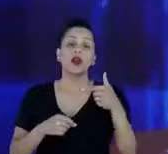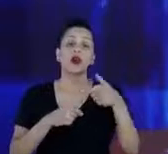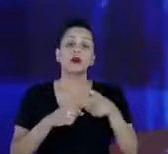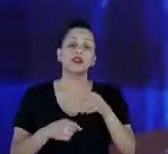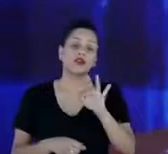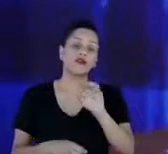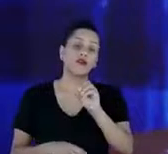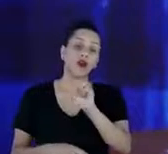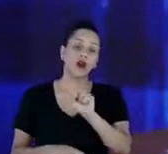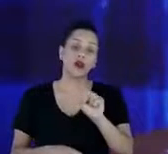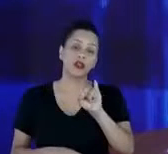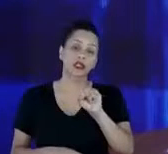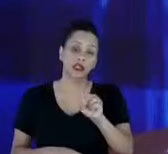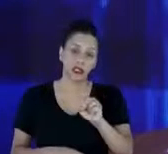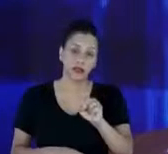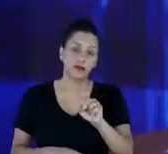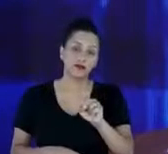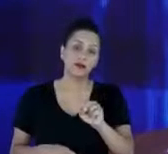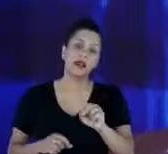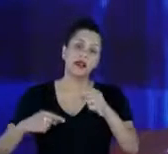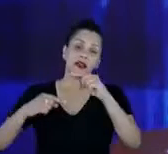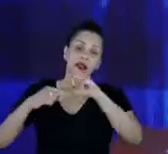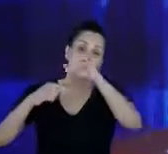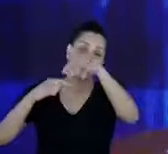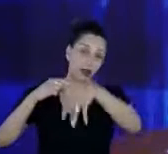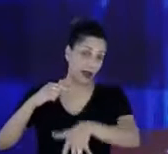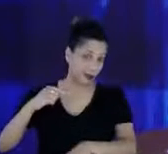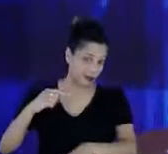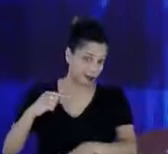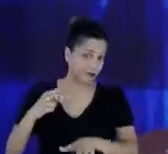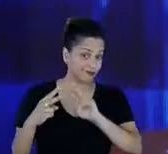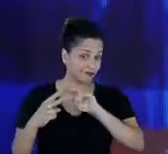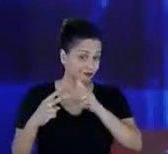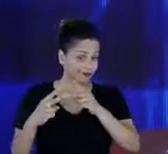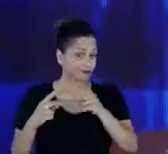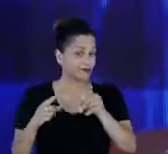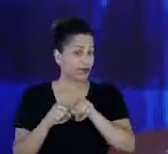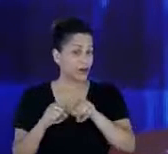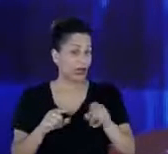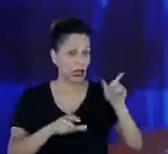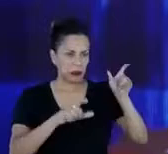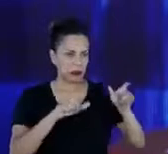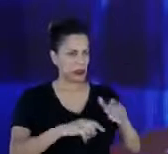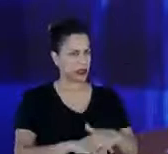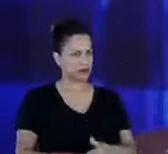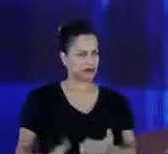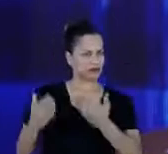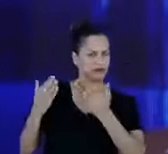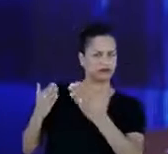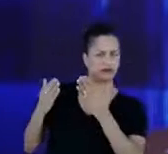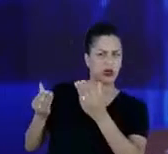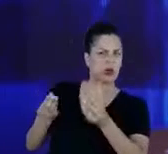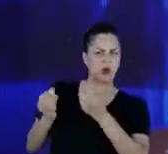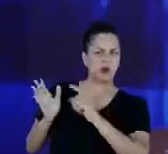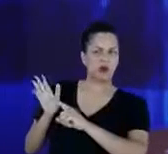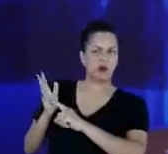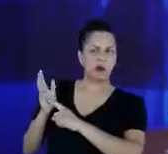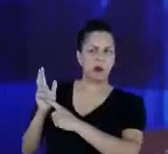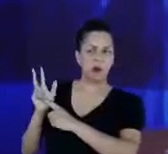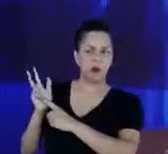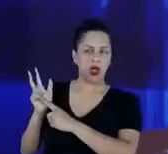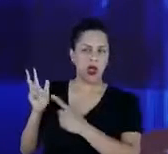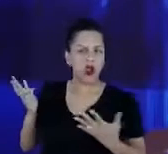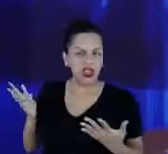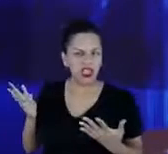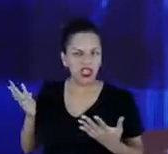hidrelétricas né a 15 anos atrás Aposto que te a gente que duvidava do potencial das eólicas em com